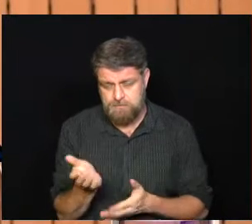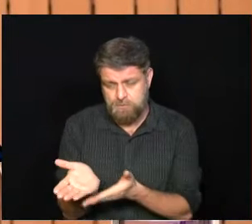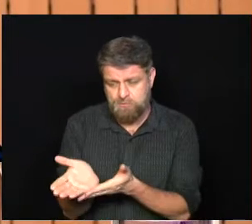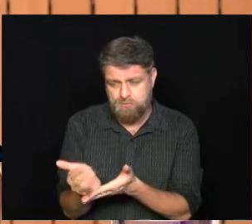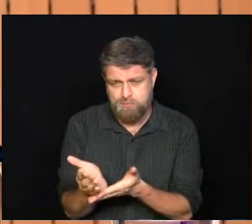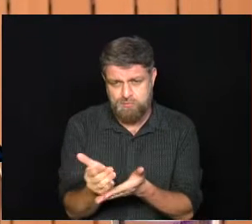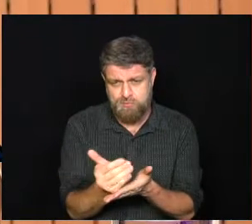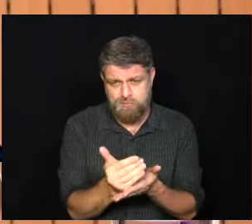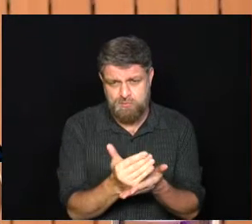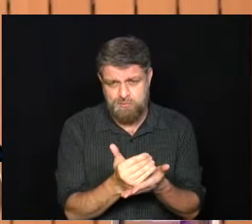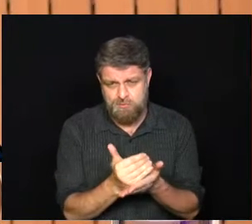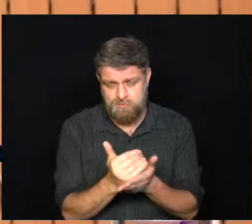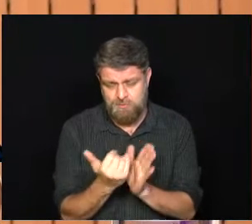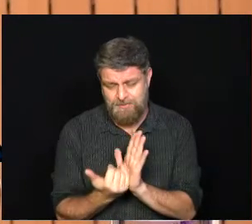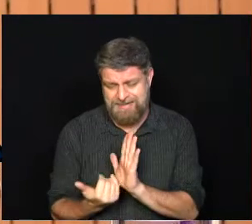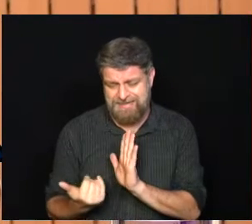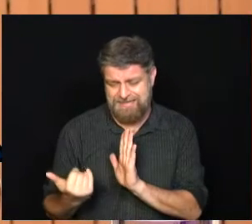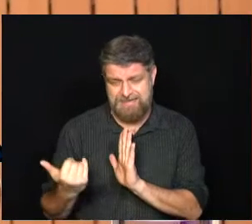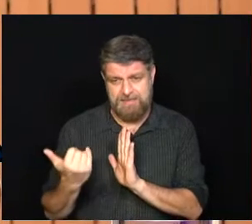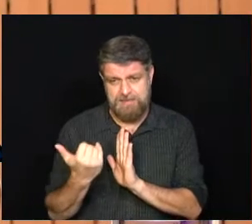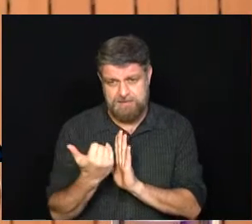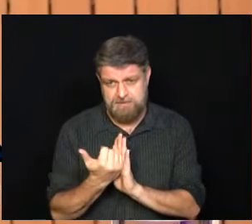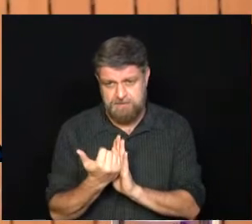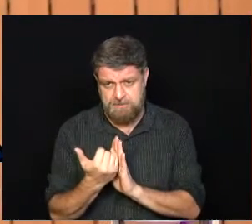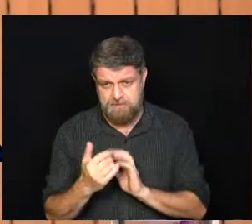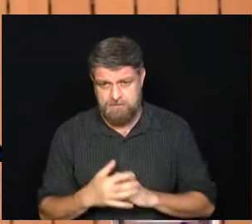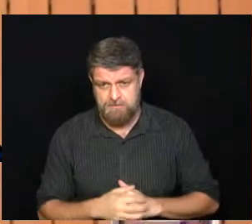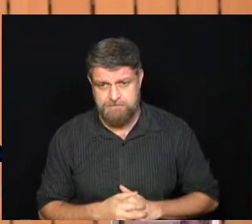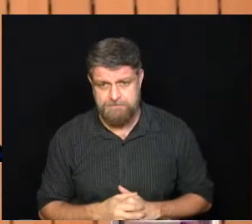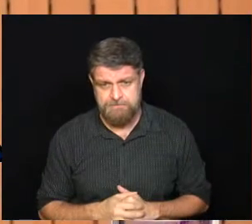o crescimento das receitas